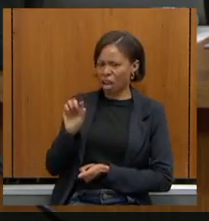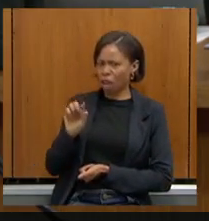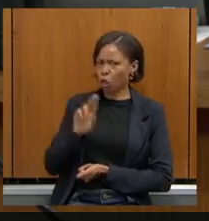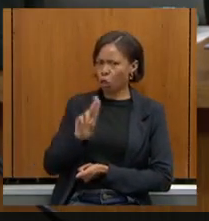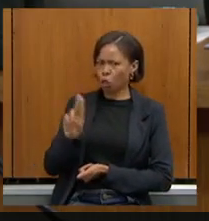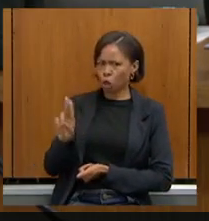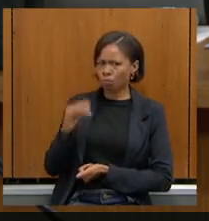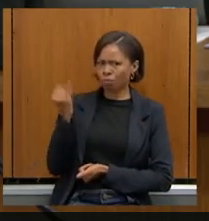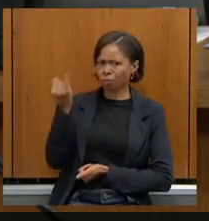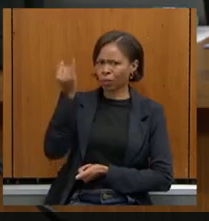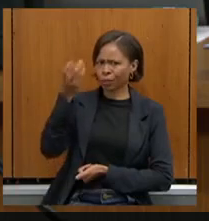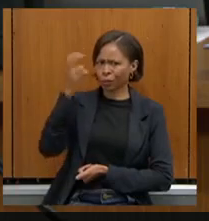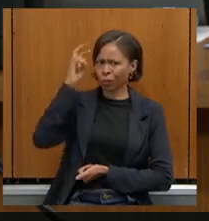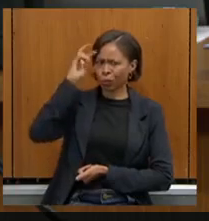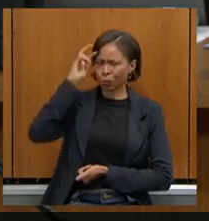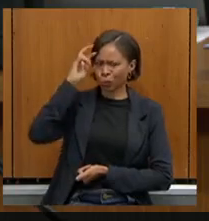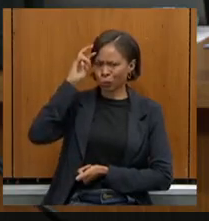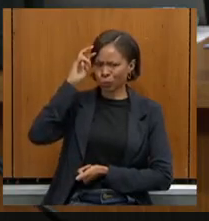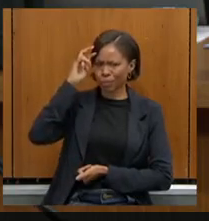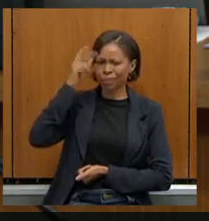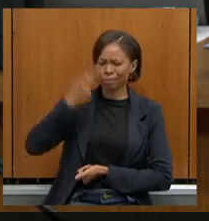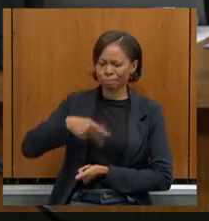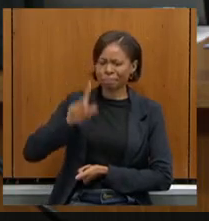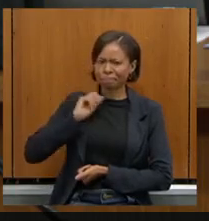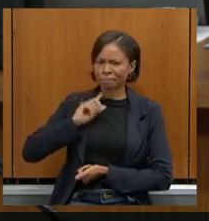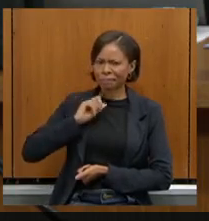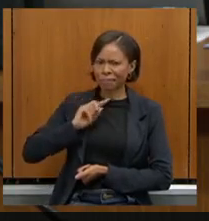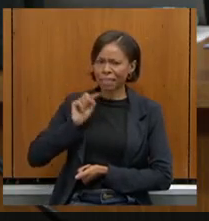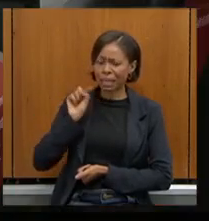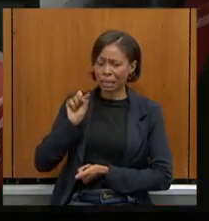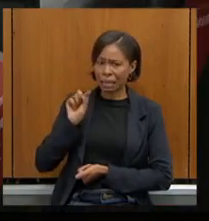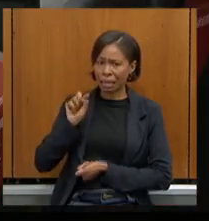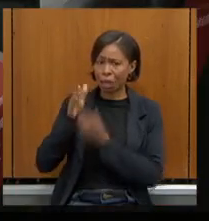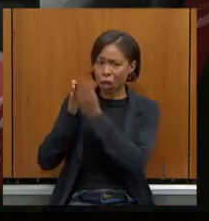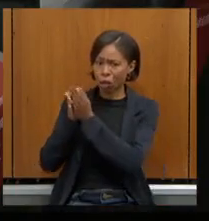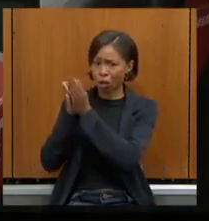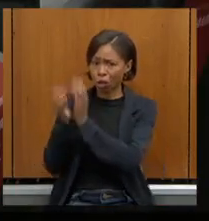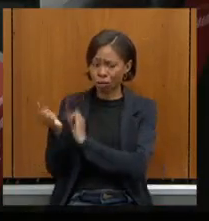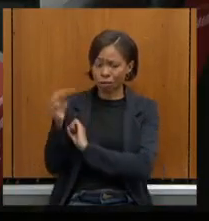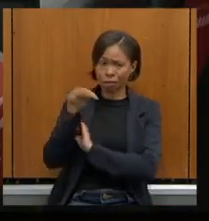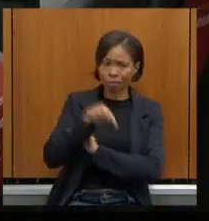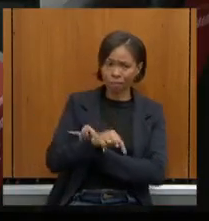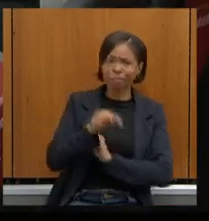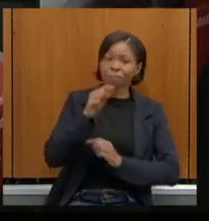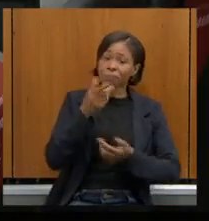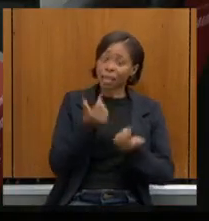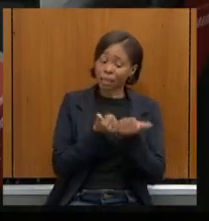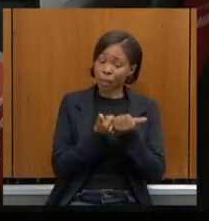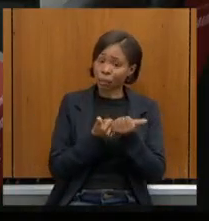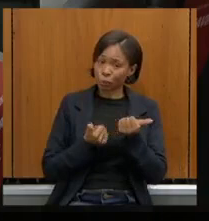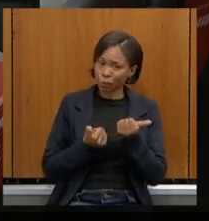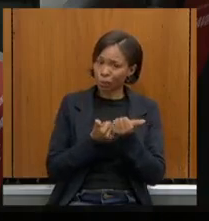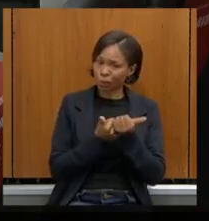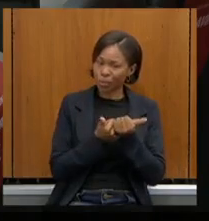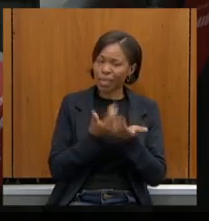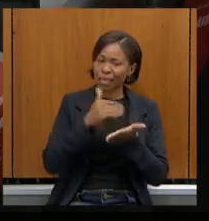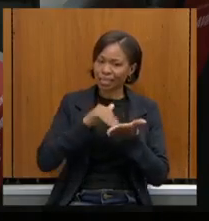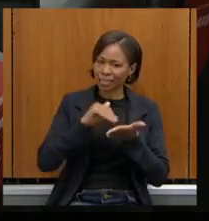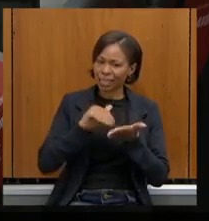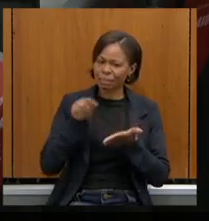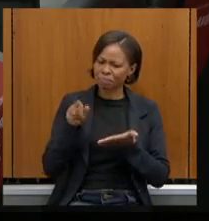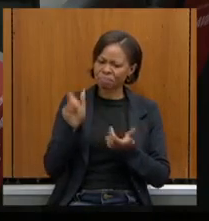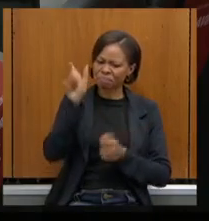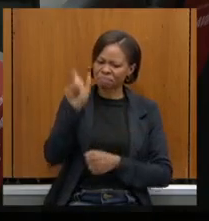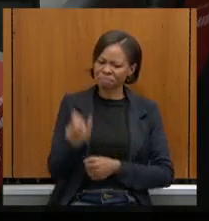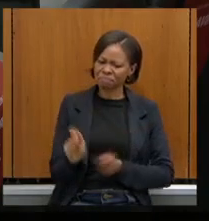do Vale do Jequitinhon e da cidade de Felisburgo e hoje nos honra muito estando na subsecretaria, uma pessoa muito competente que mostrou